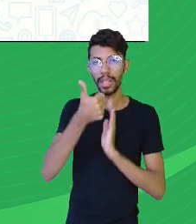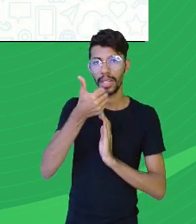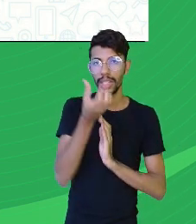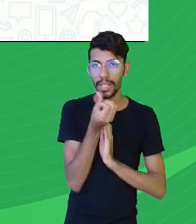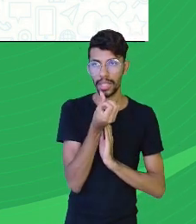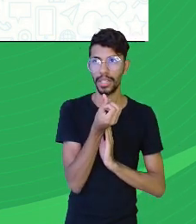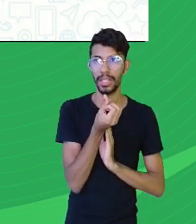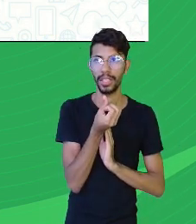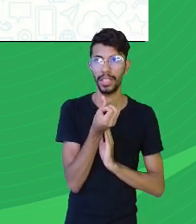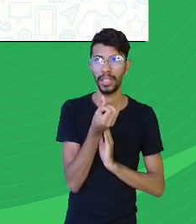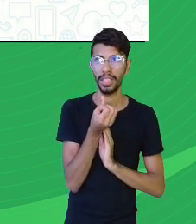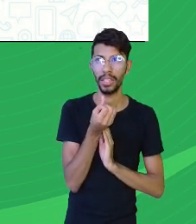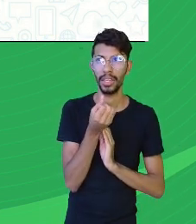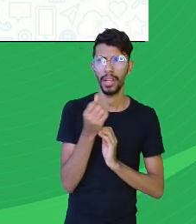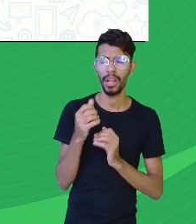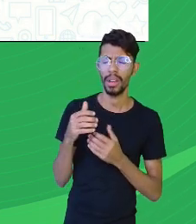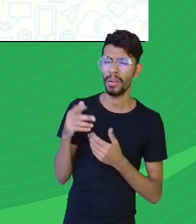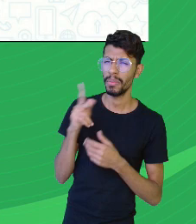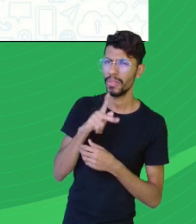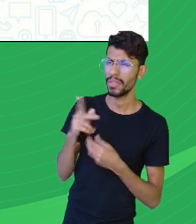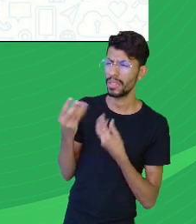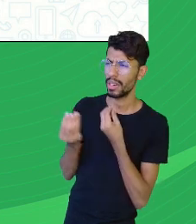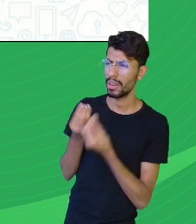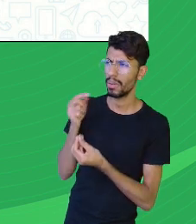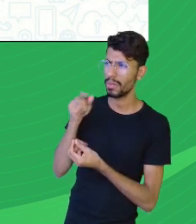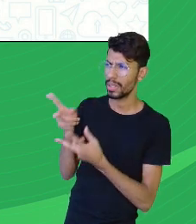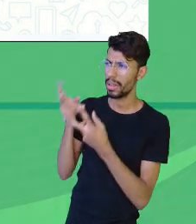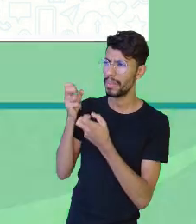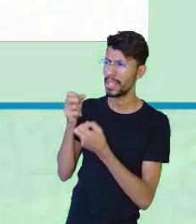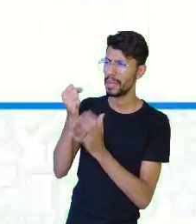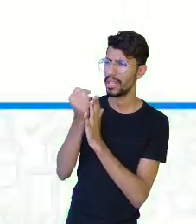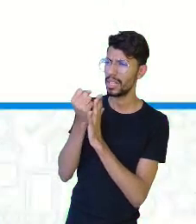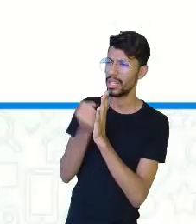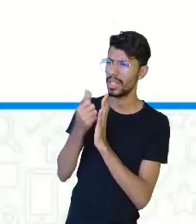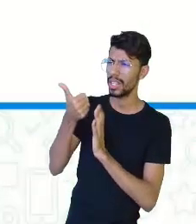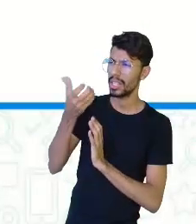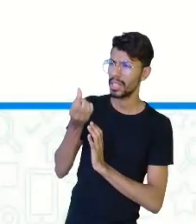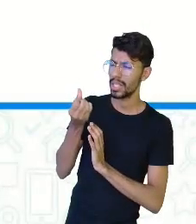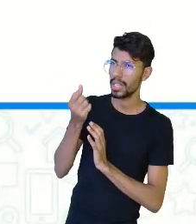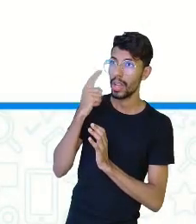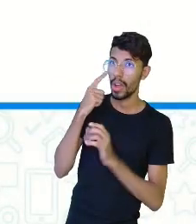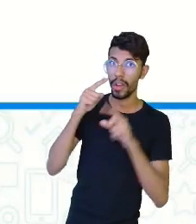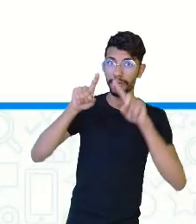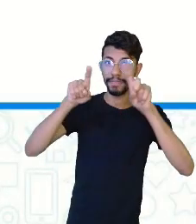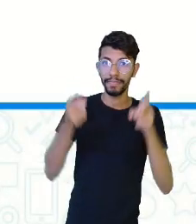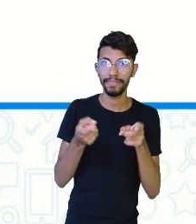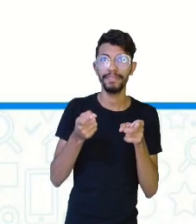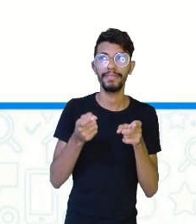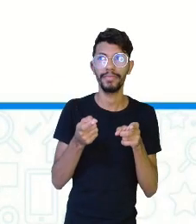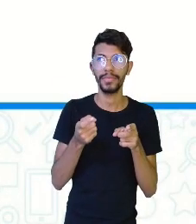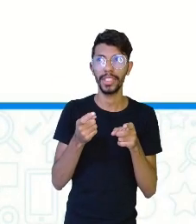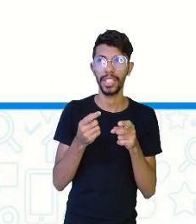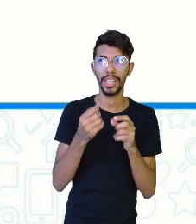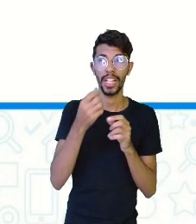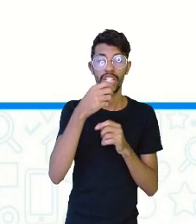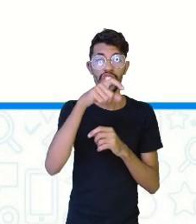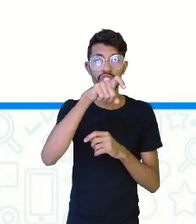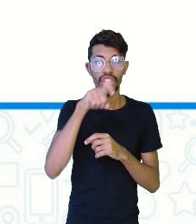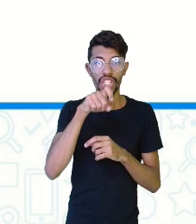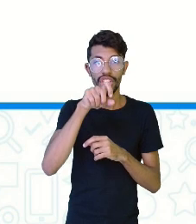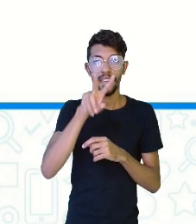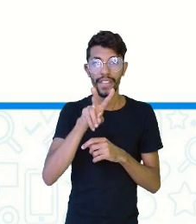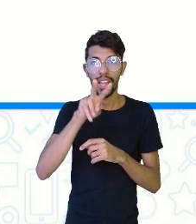vai dizer, professora, onde é que a senhora está vendo 16 aí? Está vendo entre parênteses, esse X, esse V e esse I, isso é